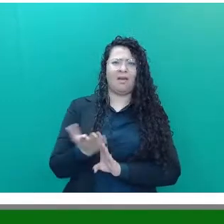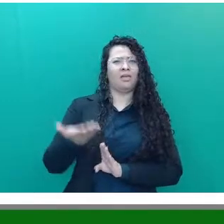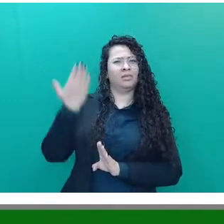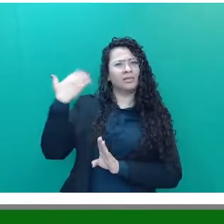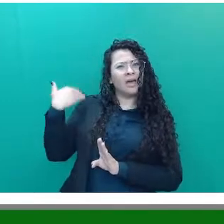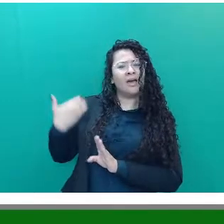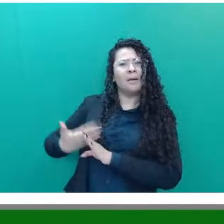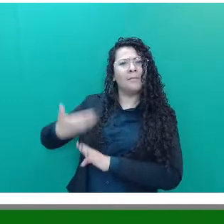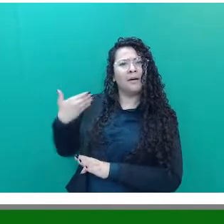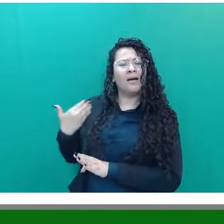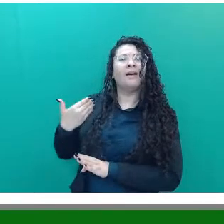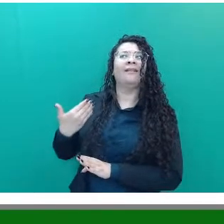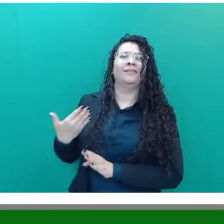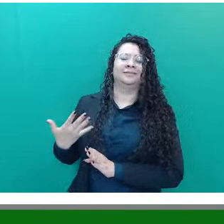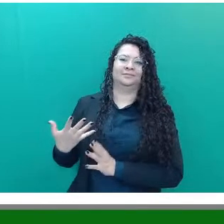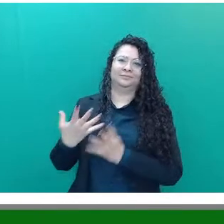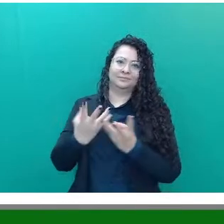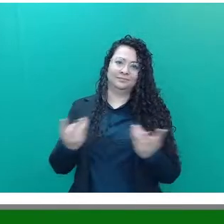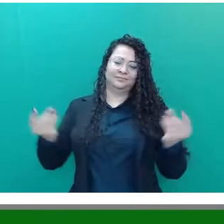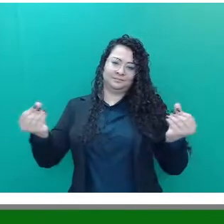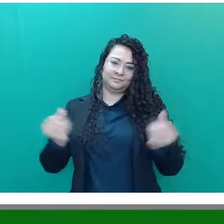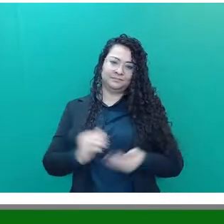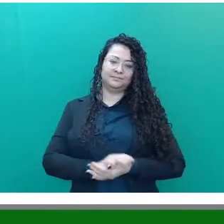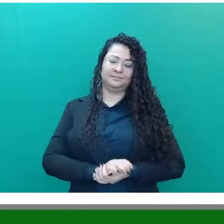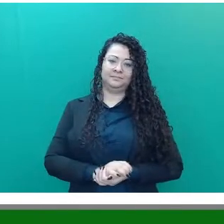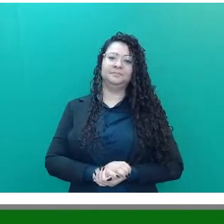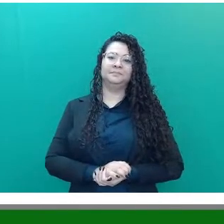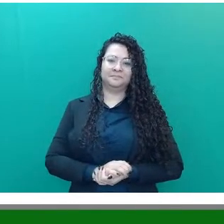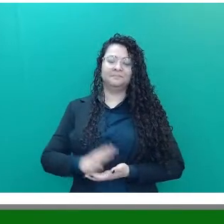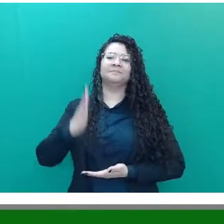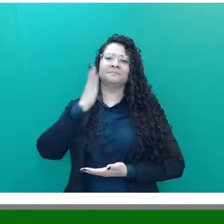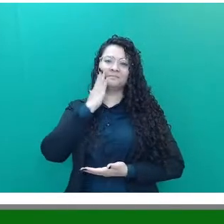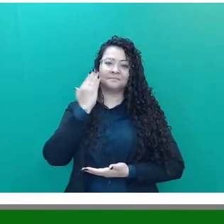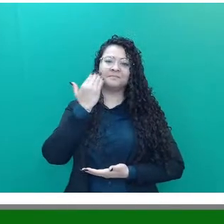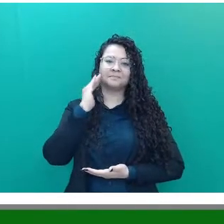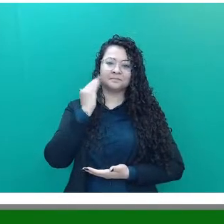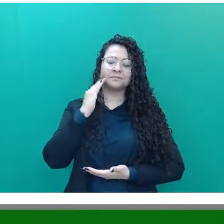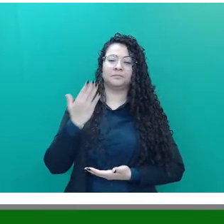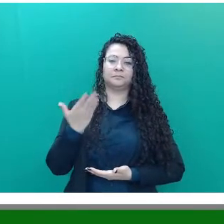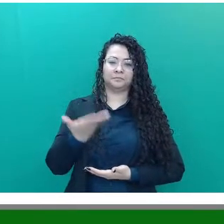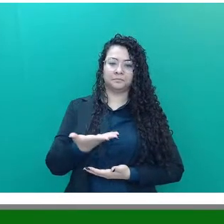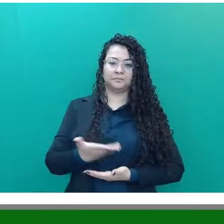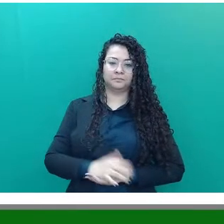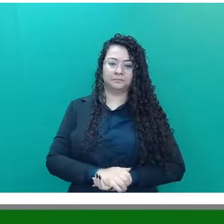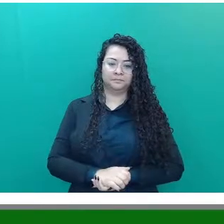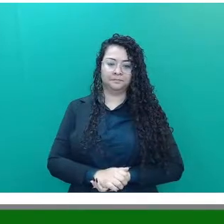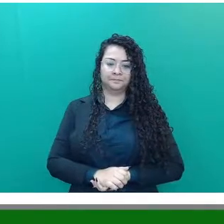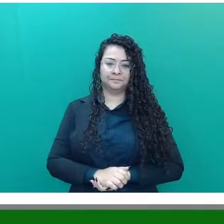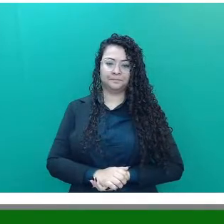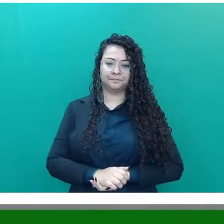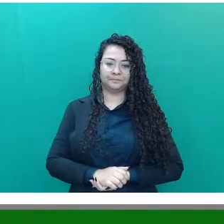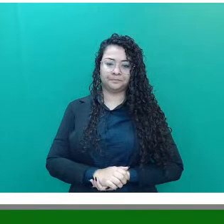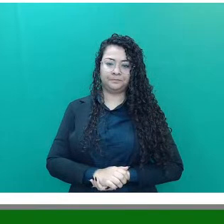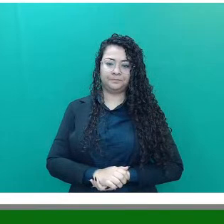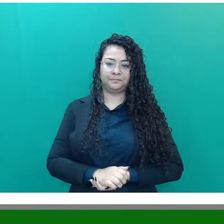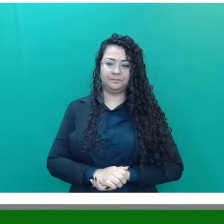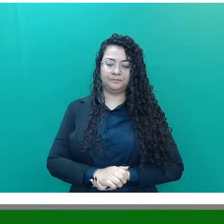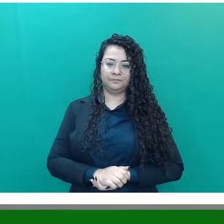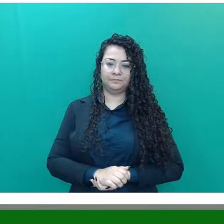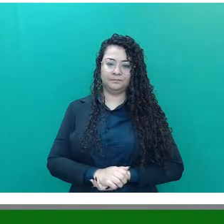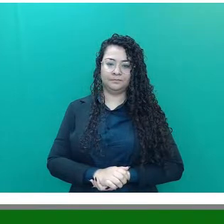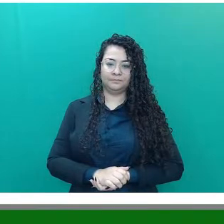Com relação a esse as referências